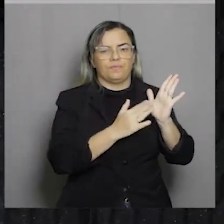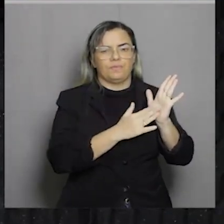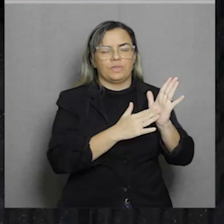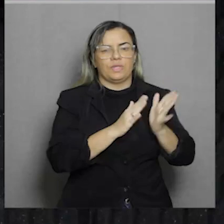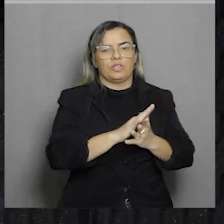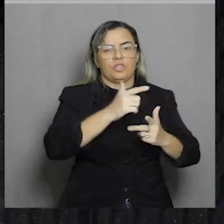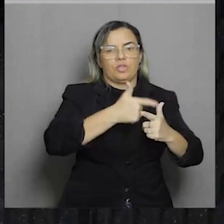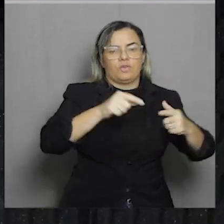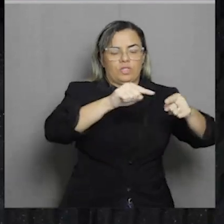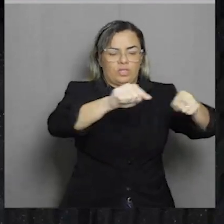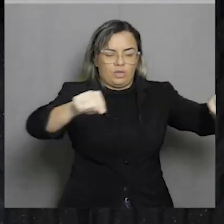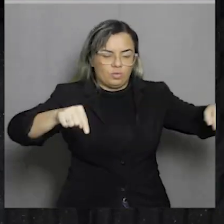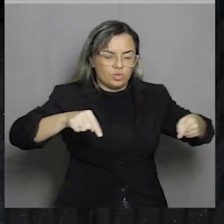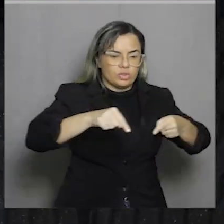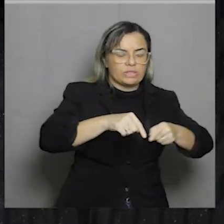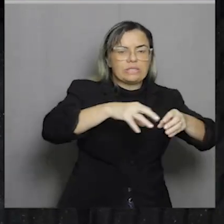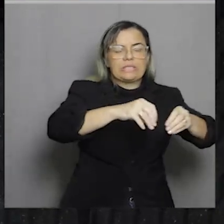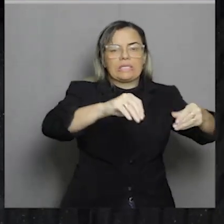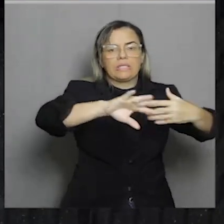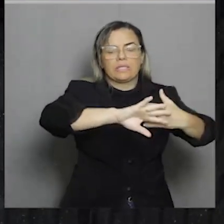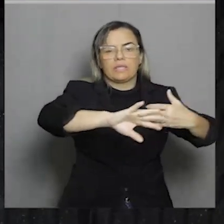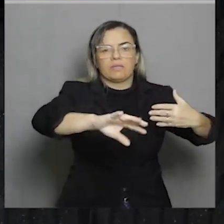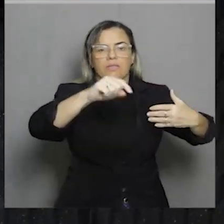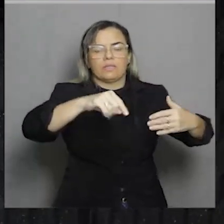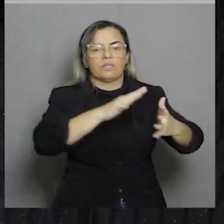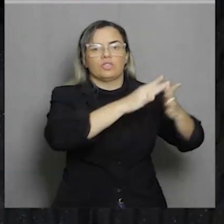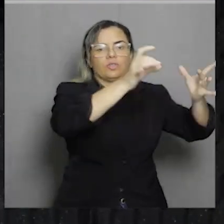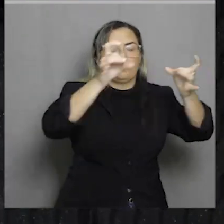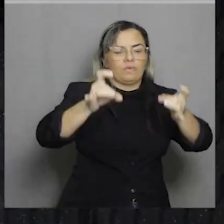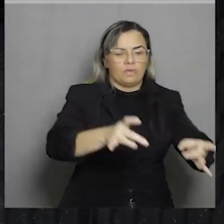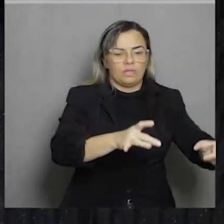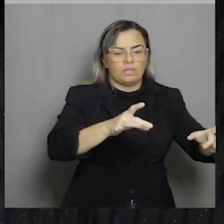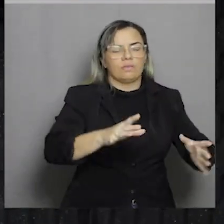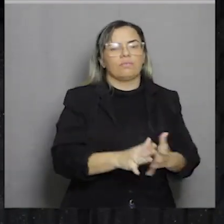redivisão ou redefinição de mercados